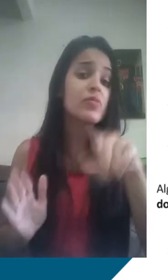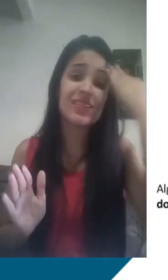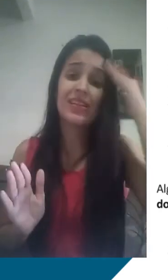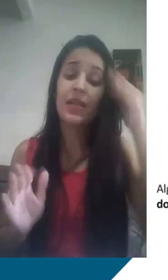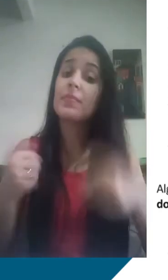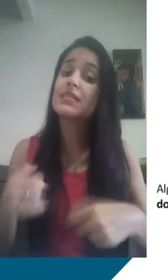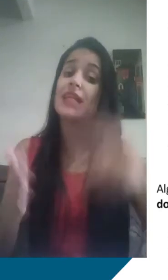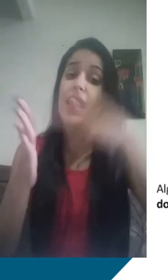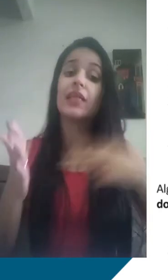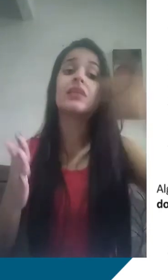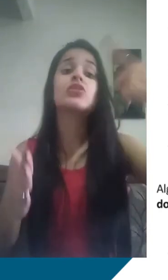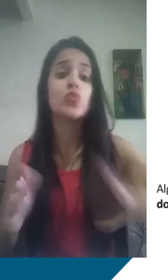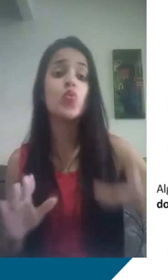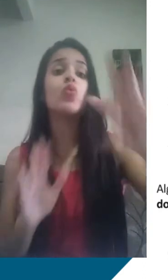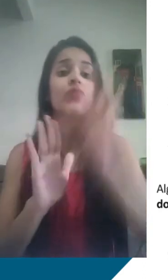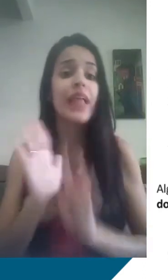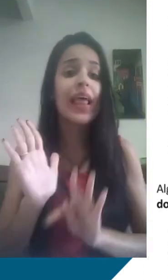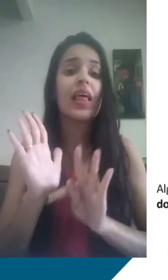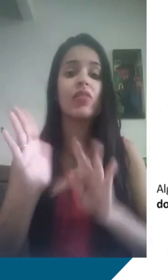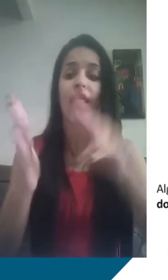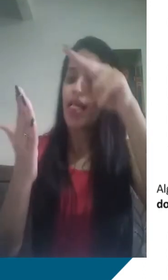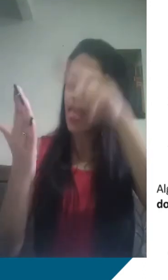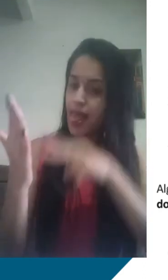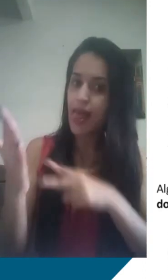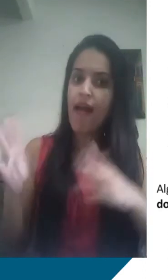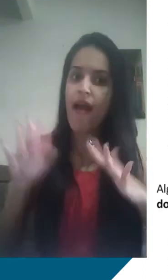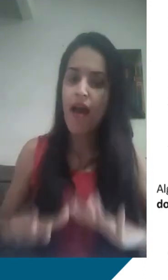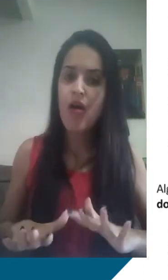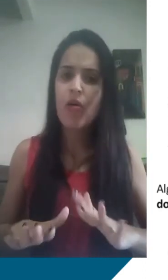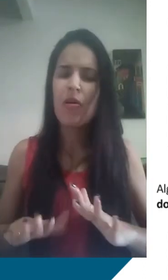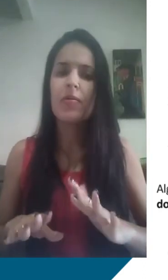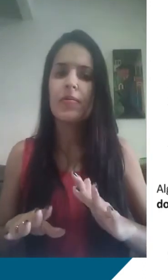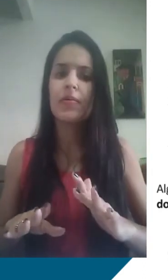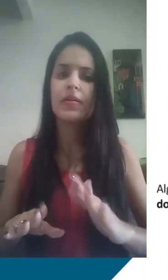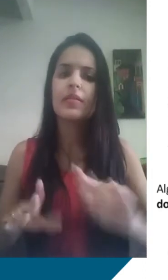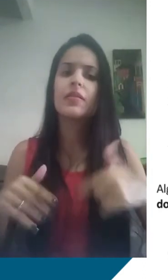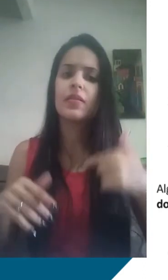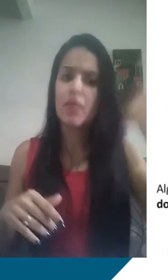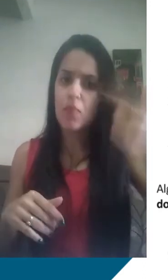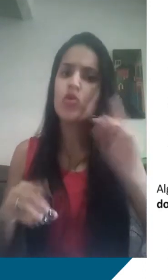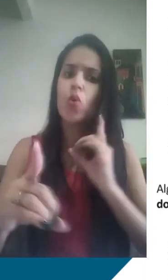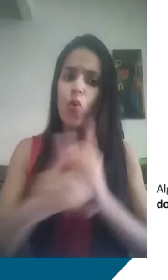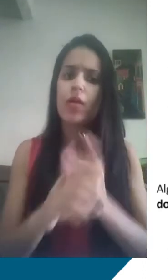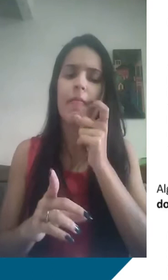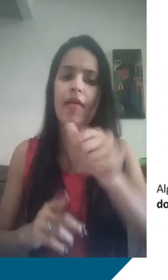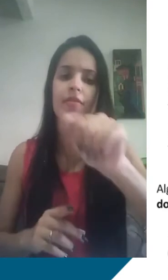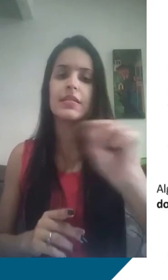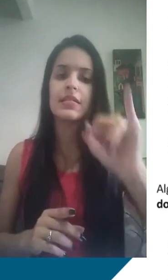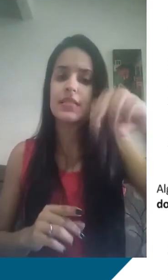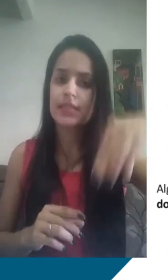texto para observar essa função dentro dessa parte em especial do